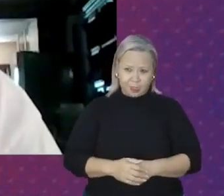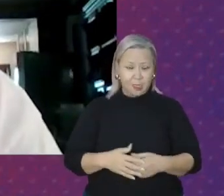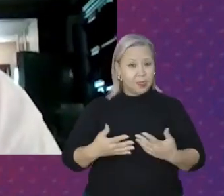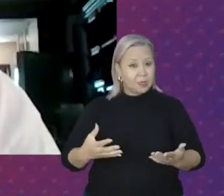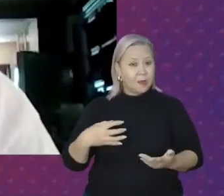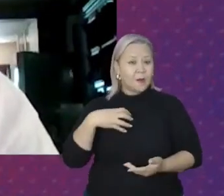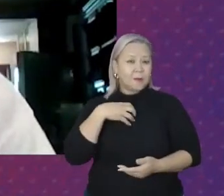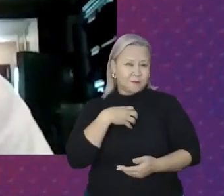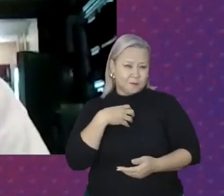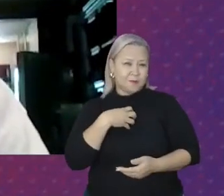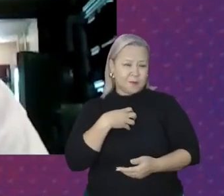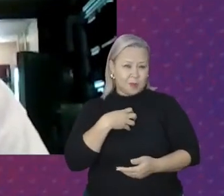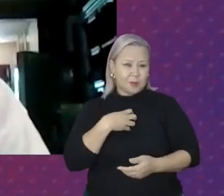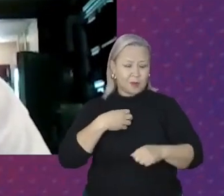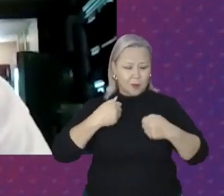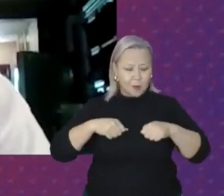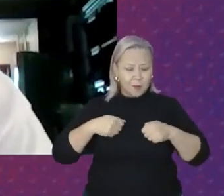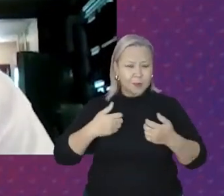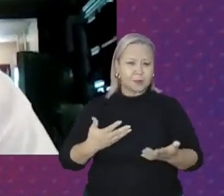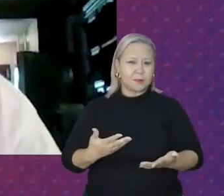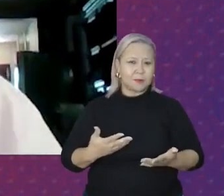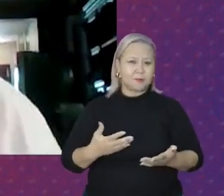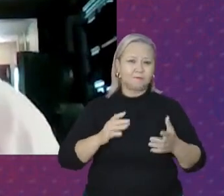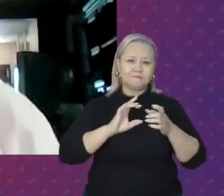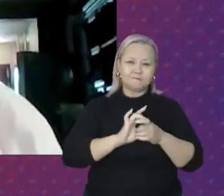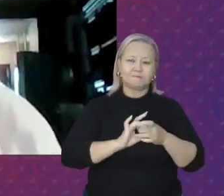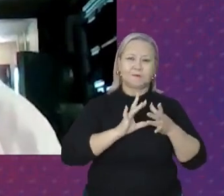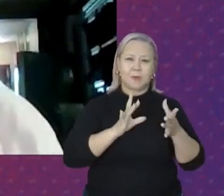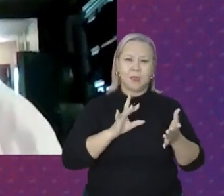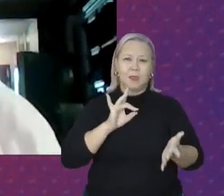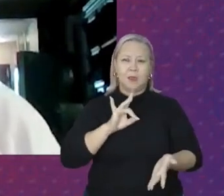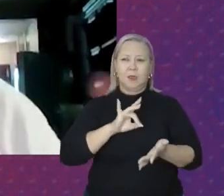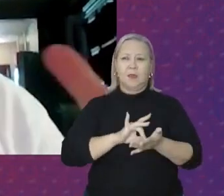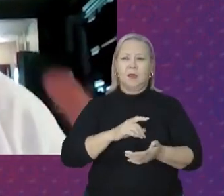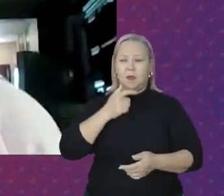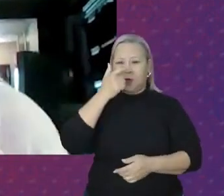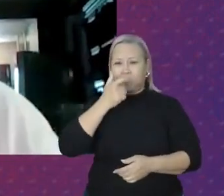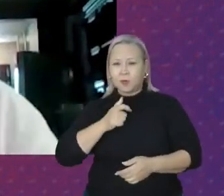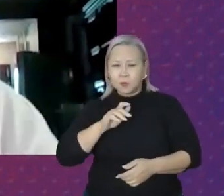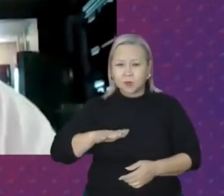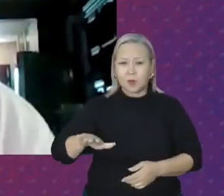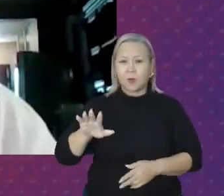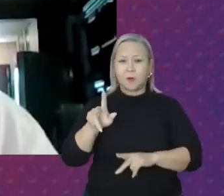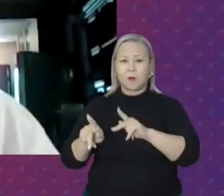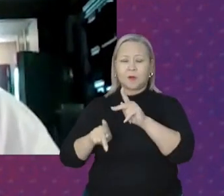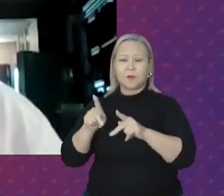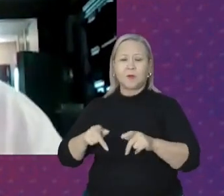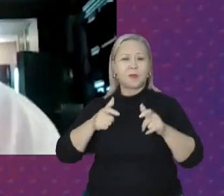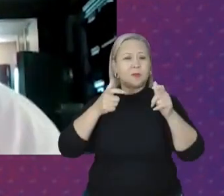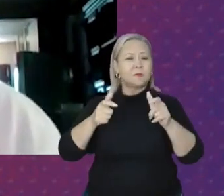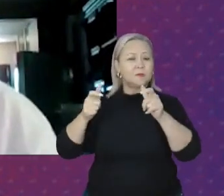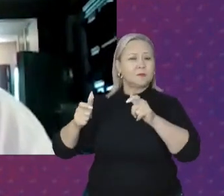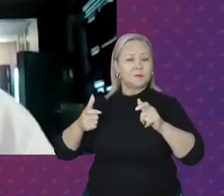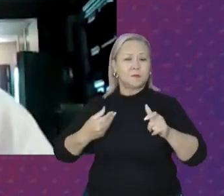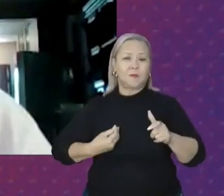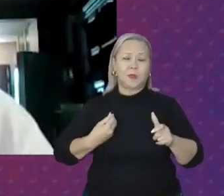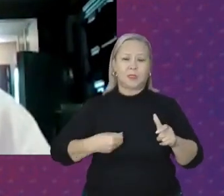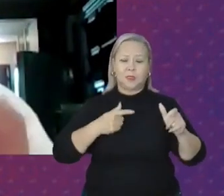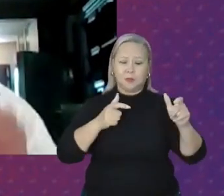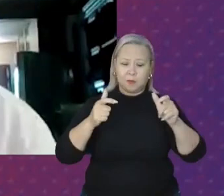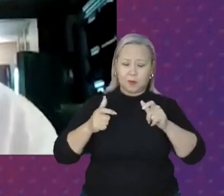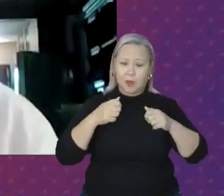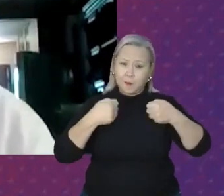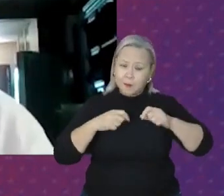de privação de liberdade, somos uma população que está em todos os lugares, e precisamos de um